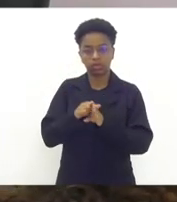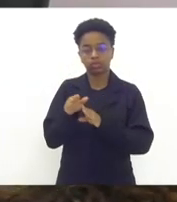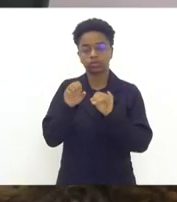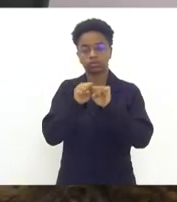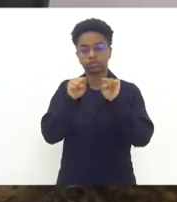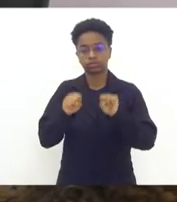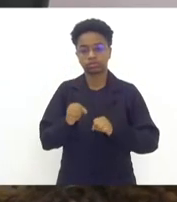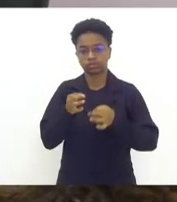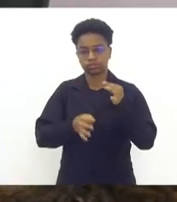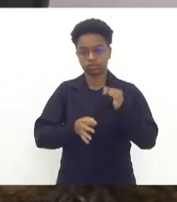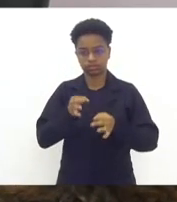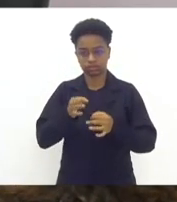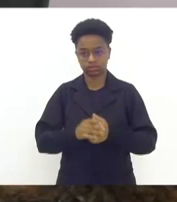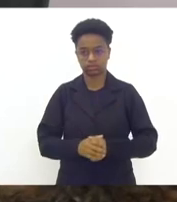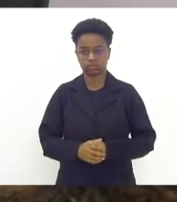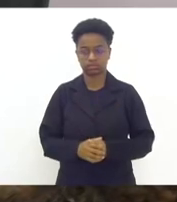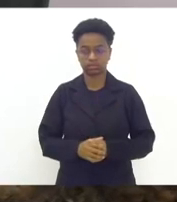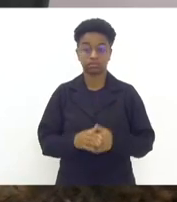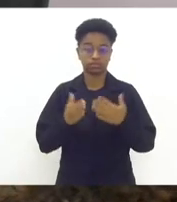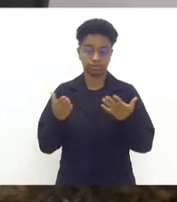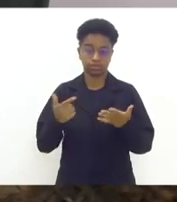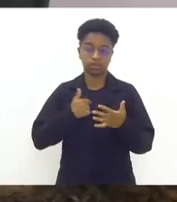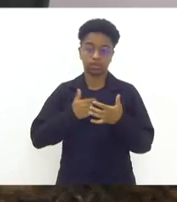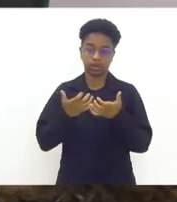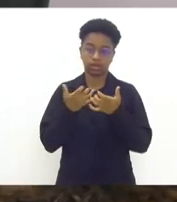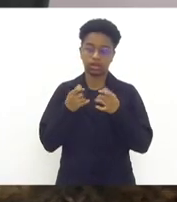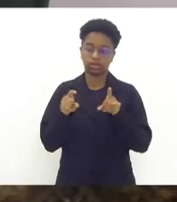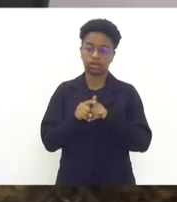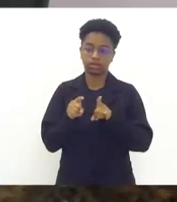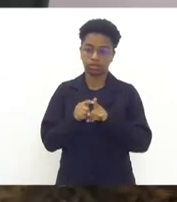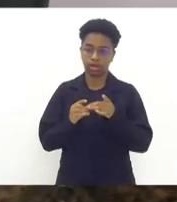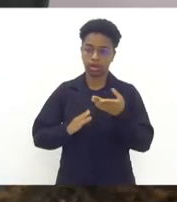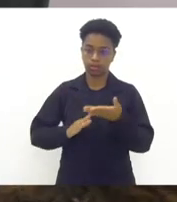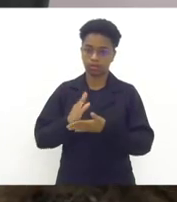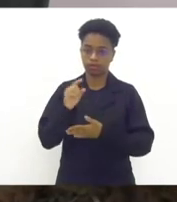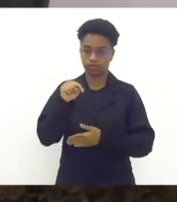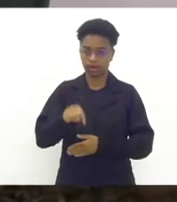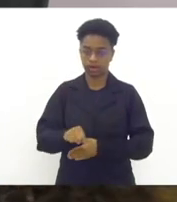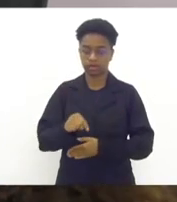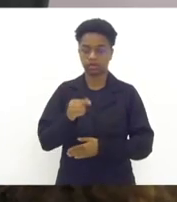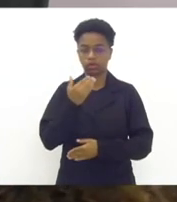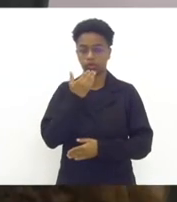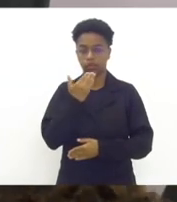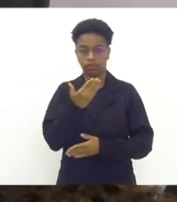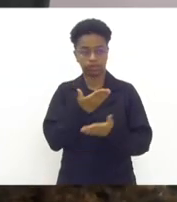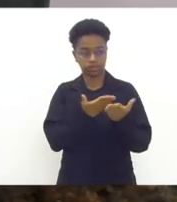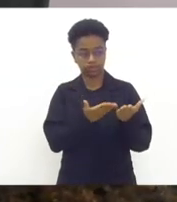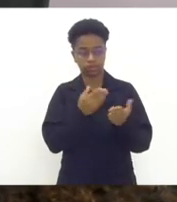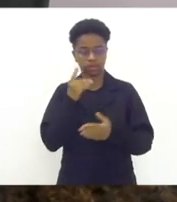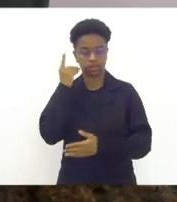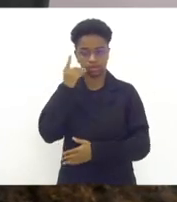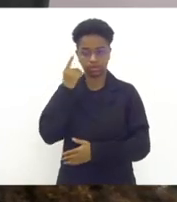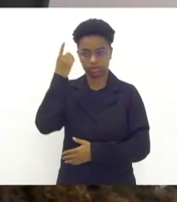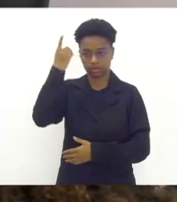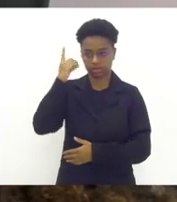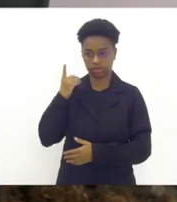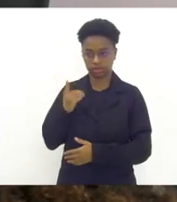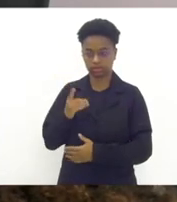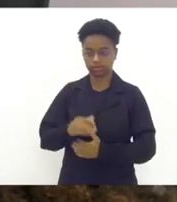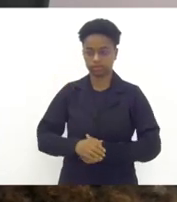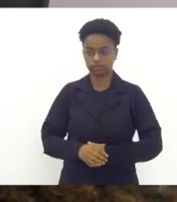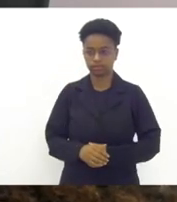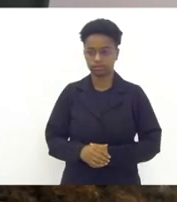de Justiça. Então, também gostaria de aprovar aqui o pedido da deputada Dani